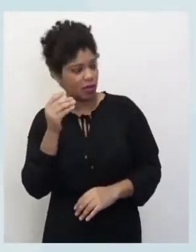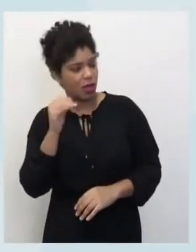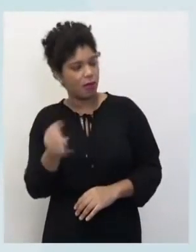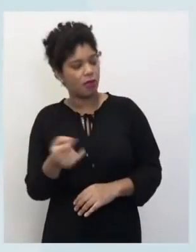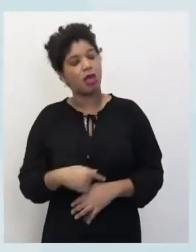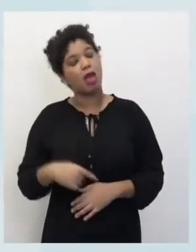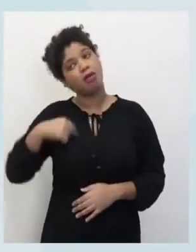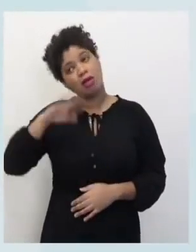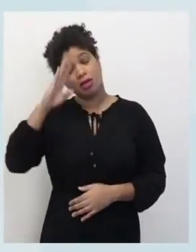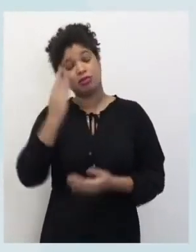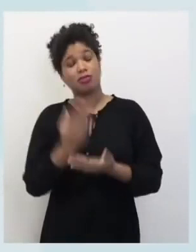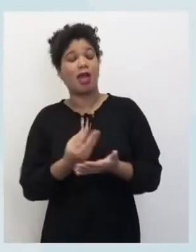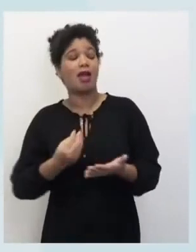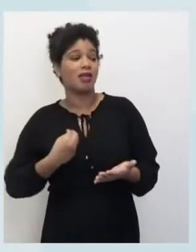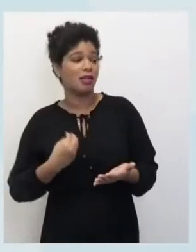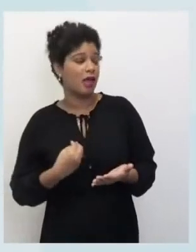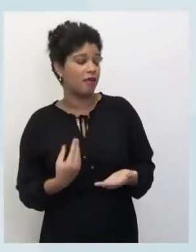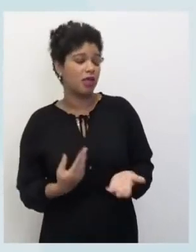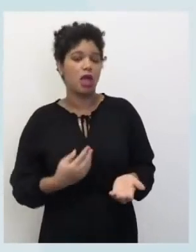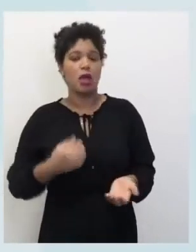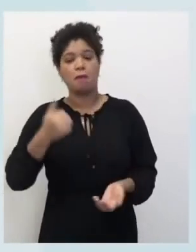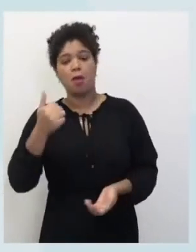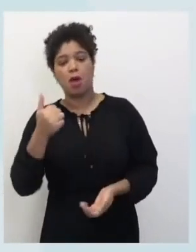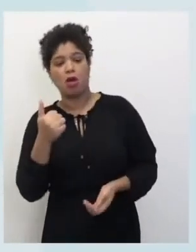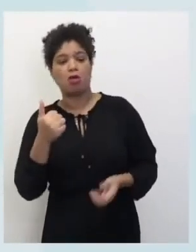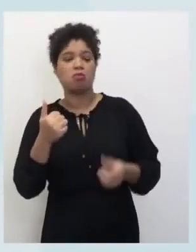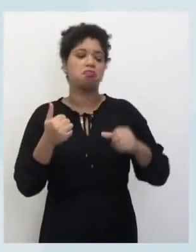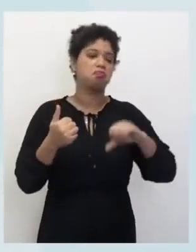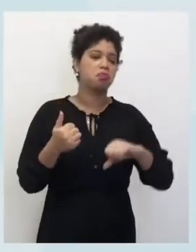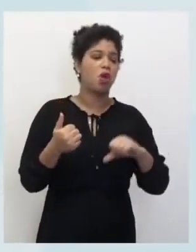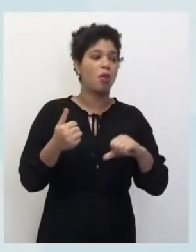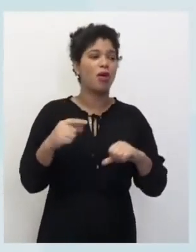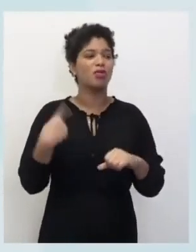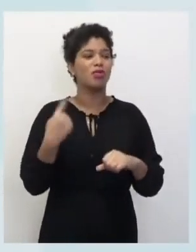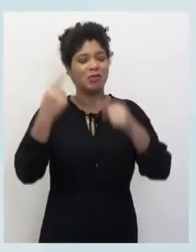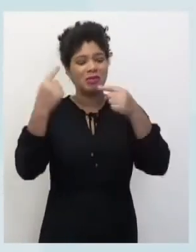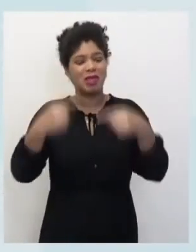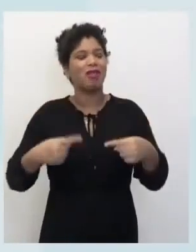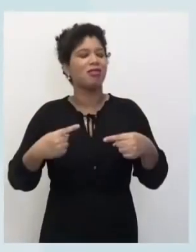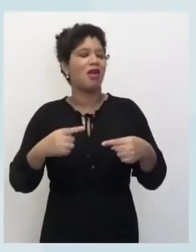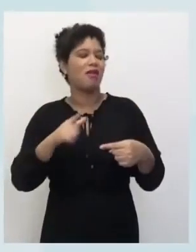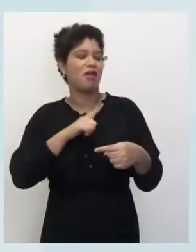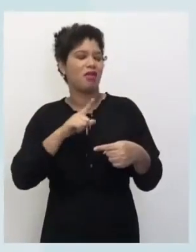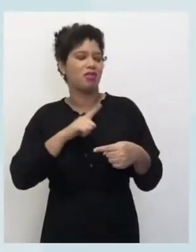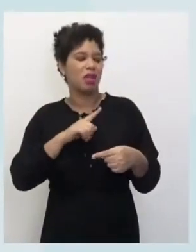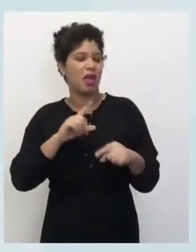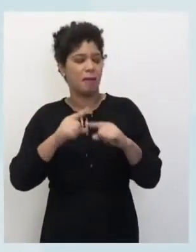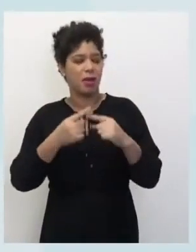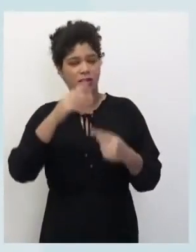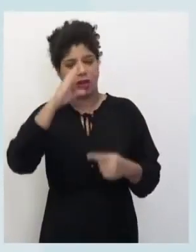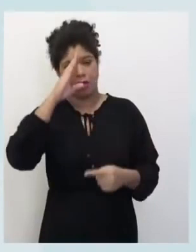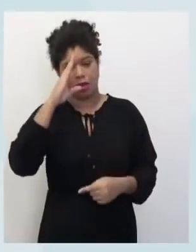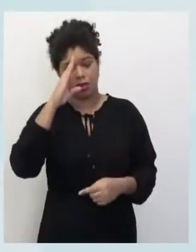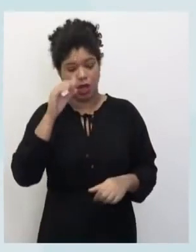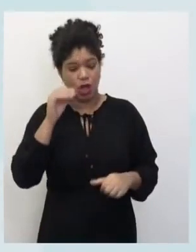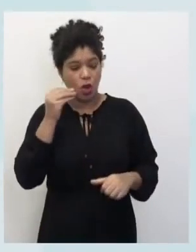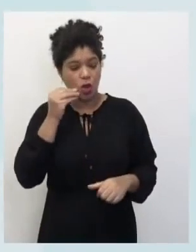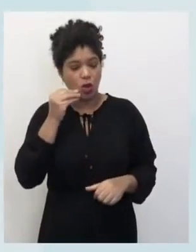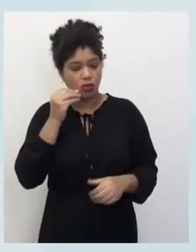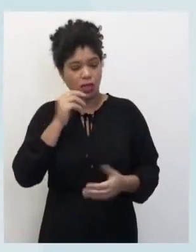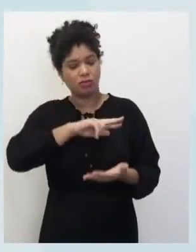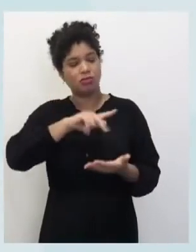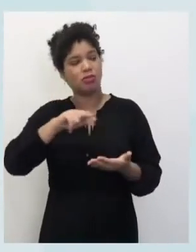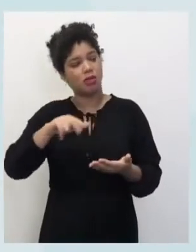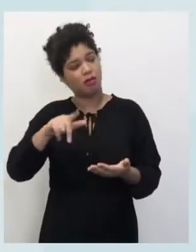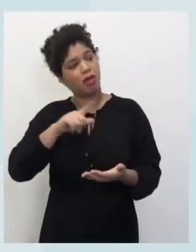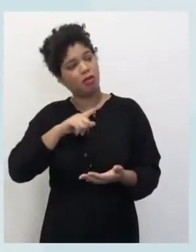vida, para o bem ou o mal, enfrentamos muitos problemas e desafios, mas também haverá muitas oportunidades.